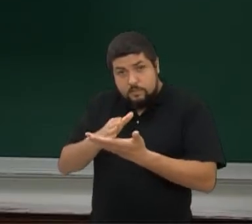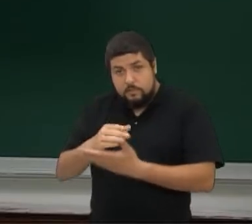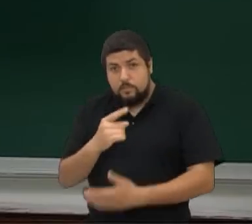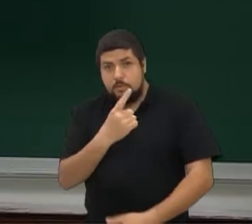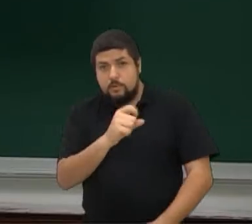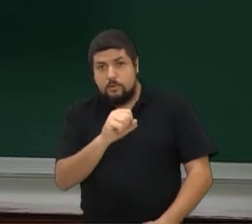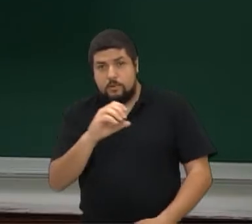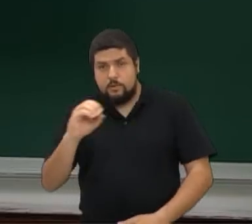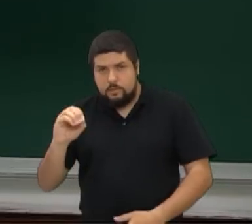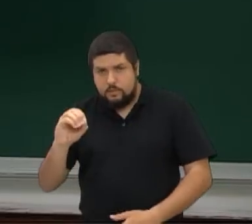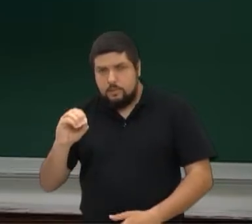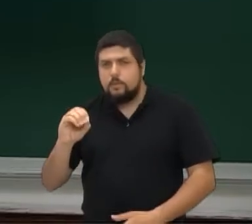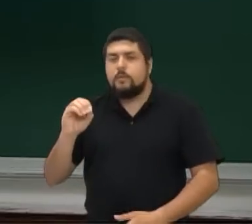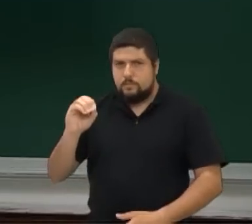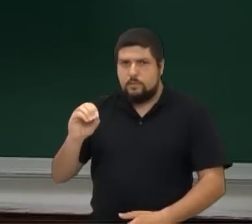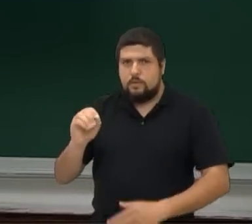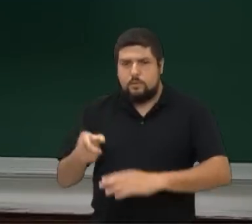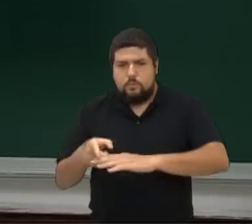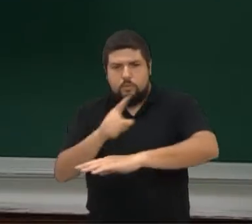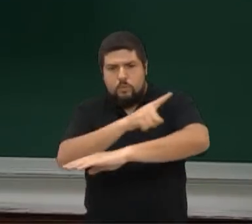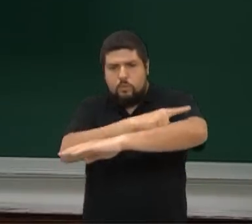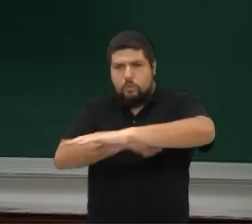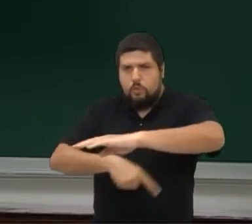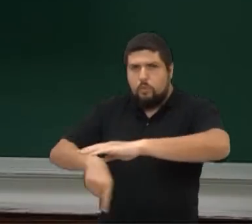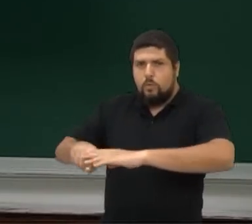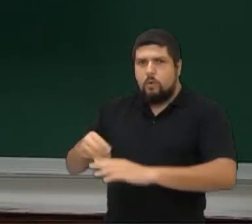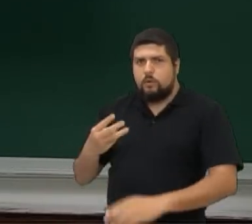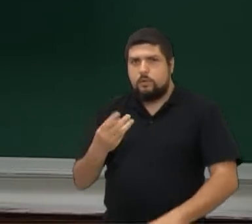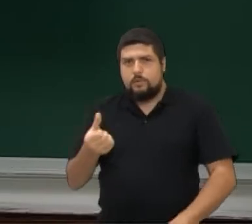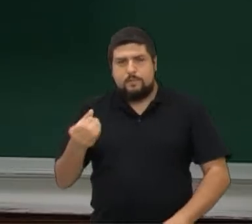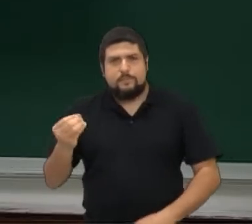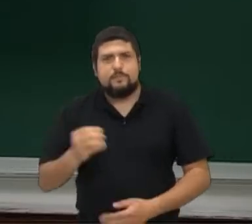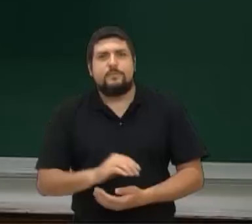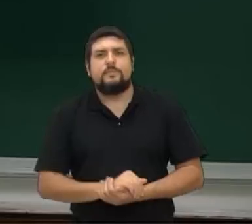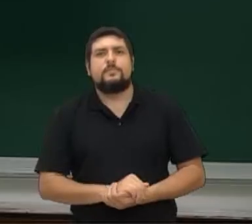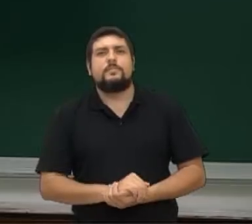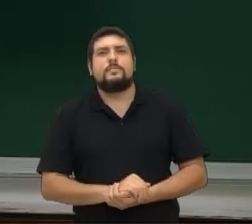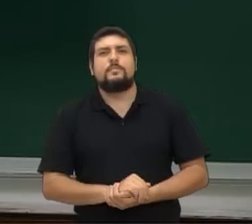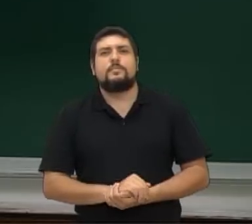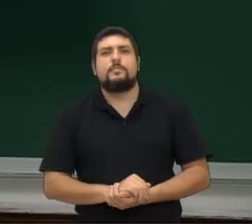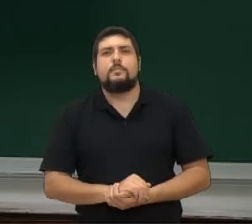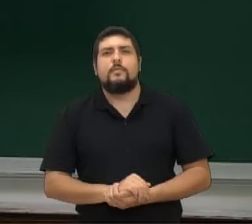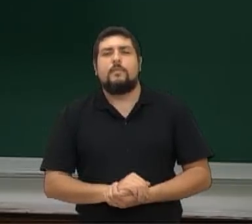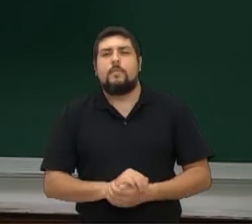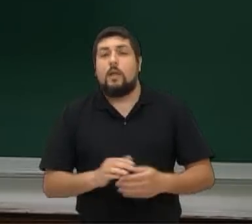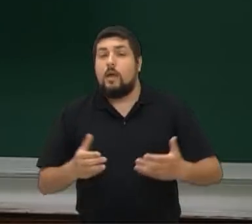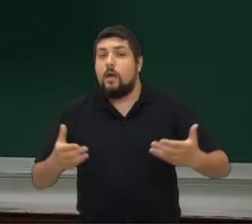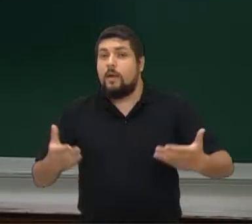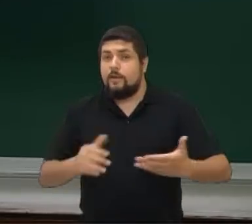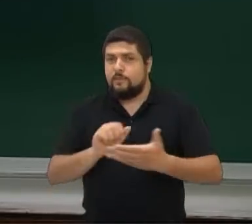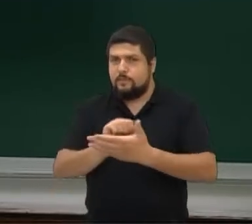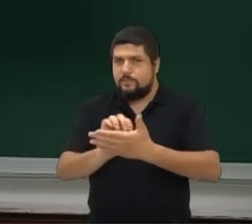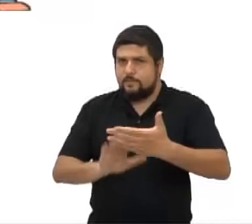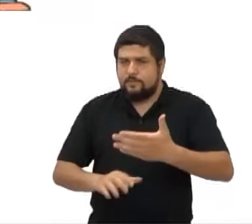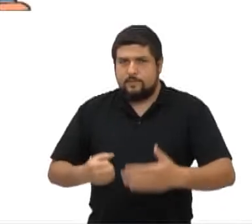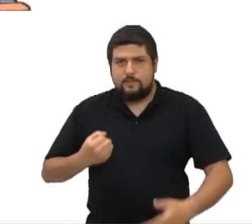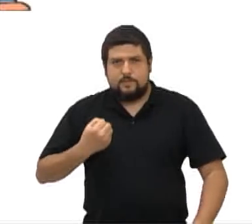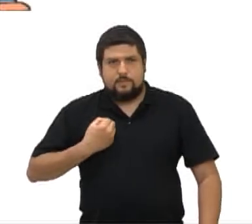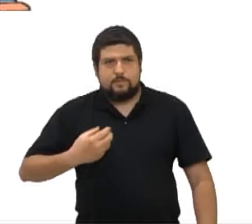180 graus. Tudo bem por aqui? Então vamos lá. No exercício 2,